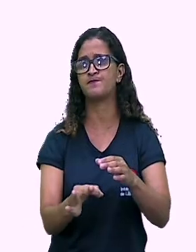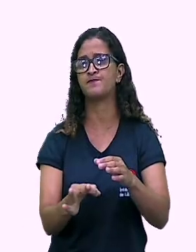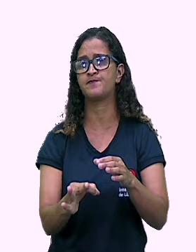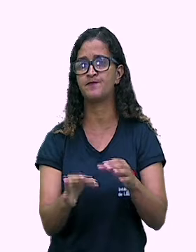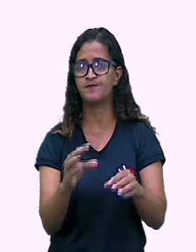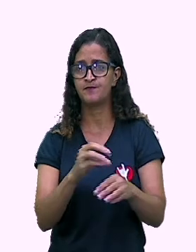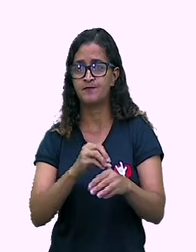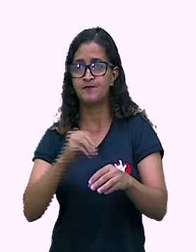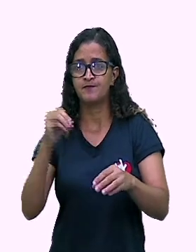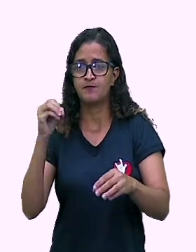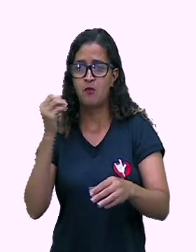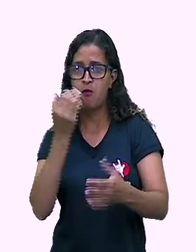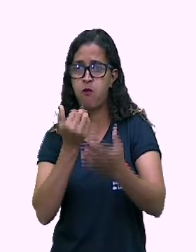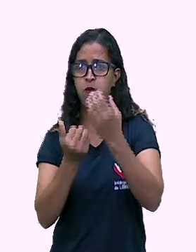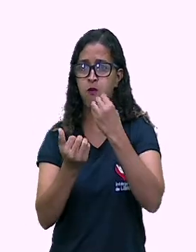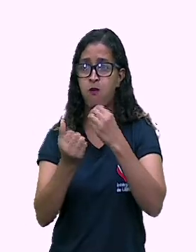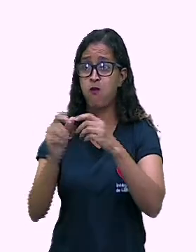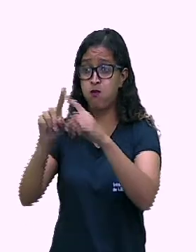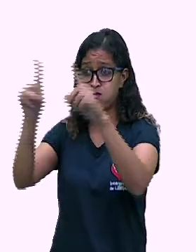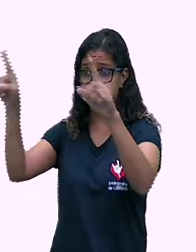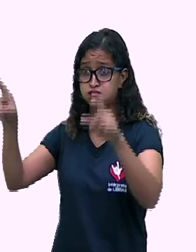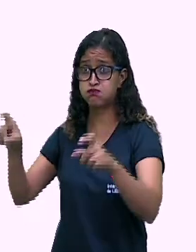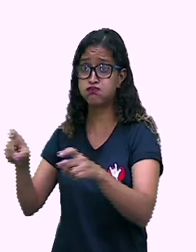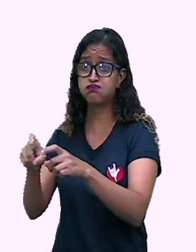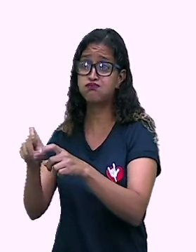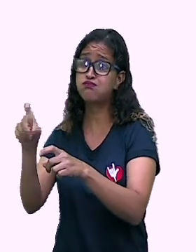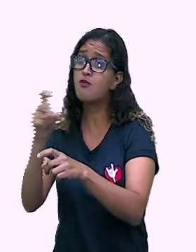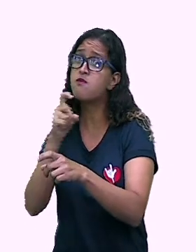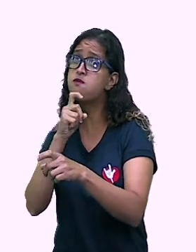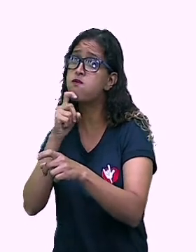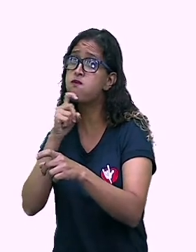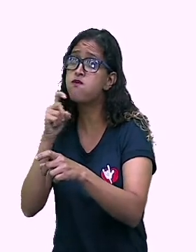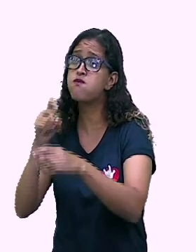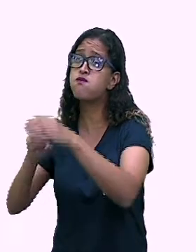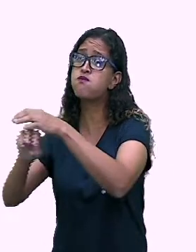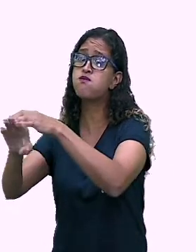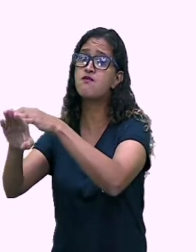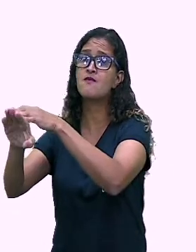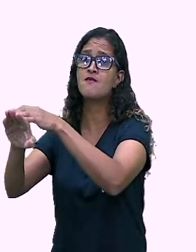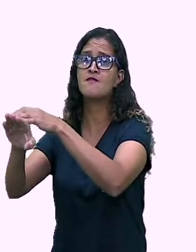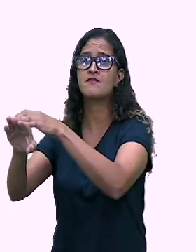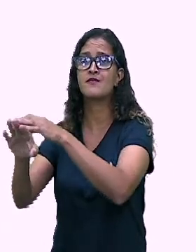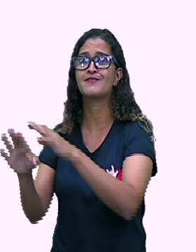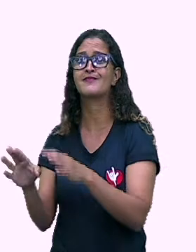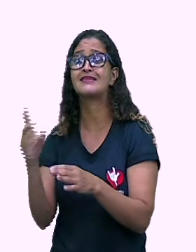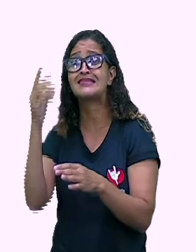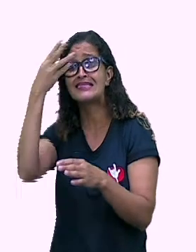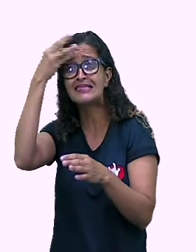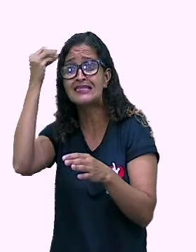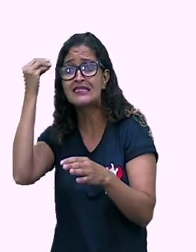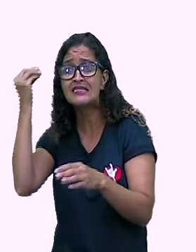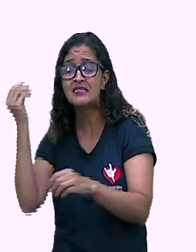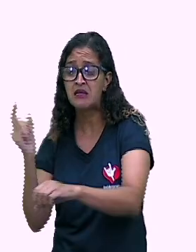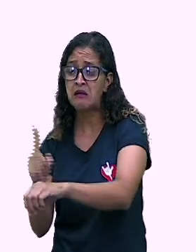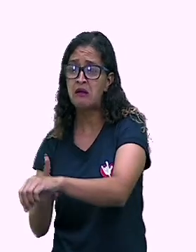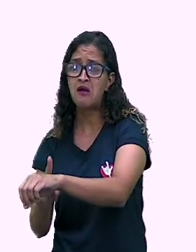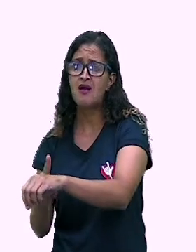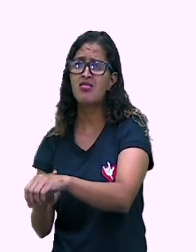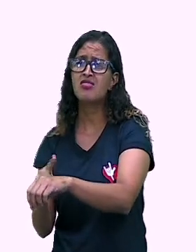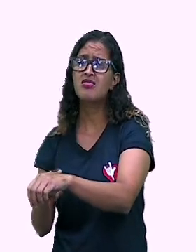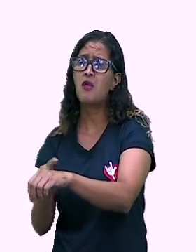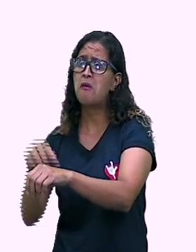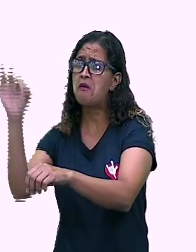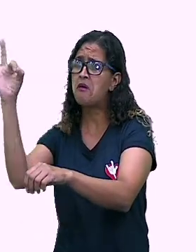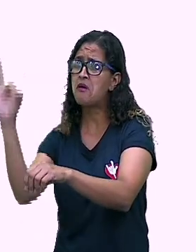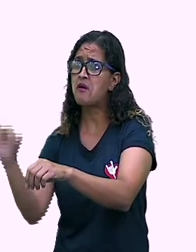você colocar os alimentos na geladeira e não estar atento ao prazo de validade e ao prazo